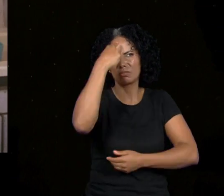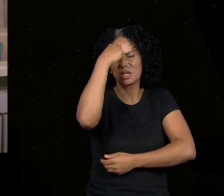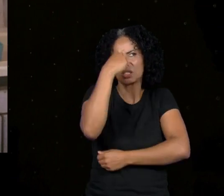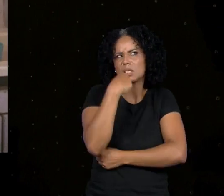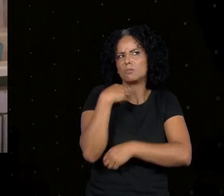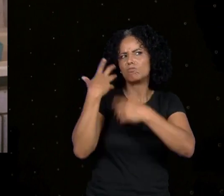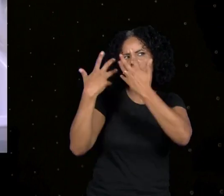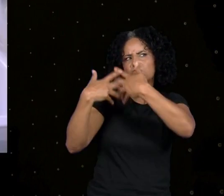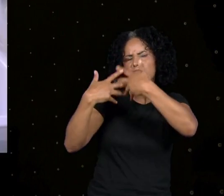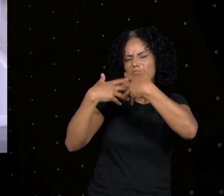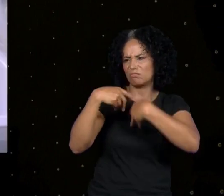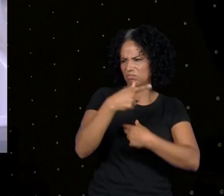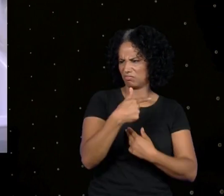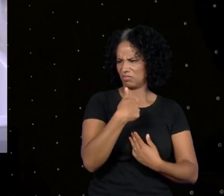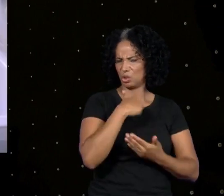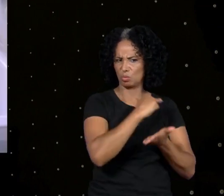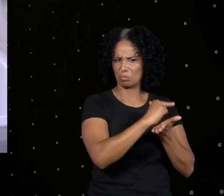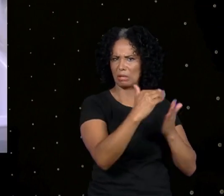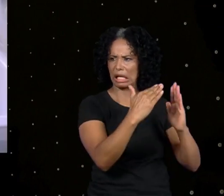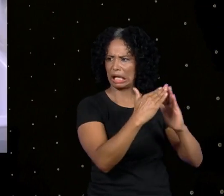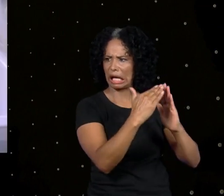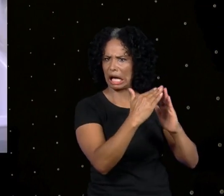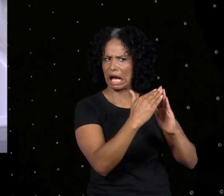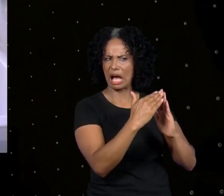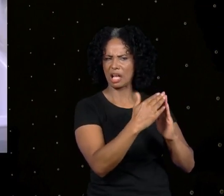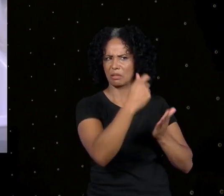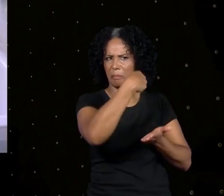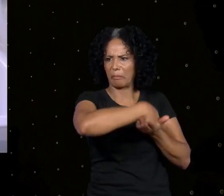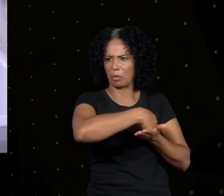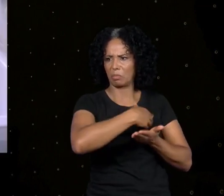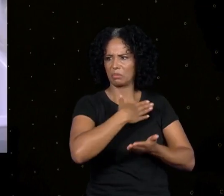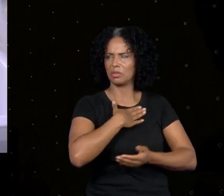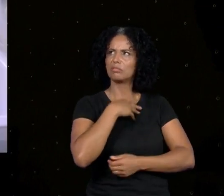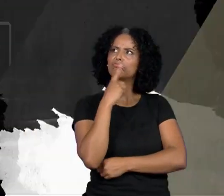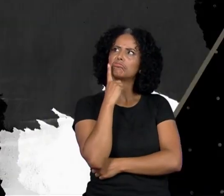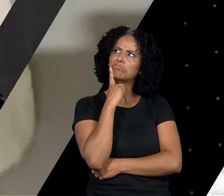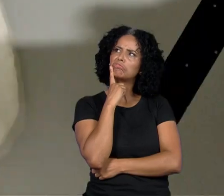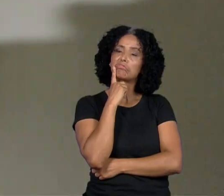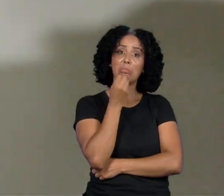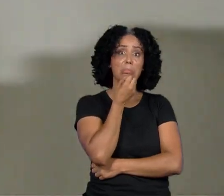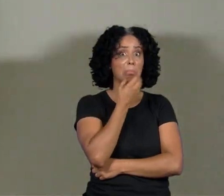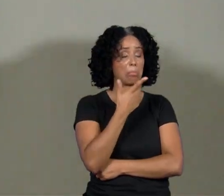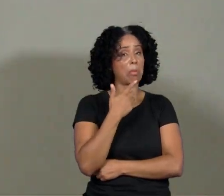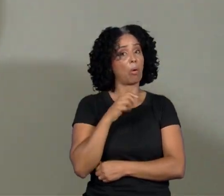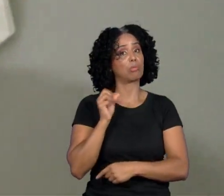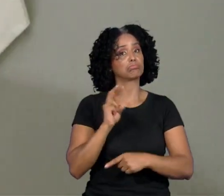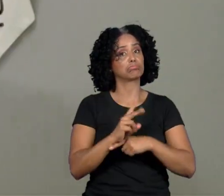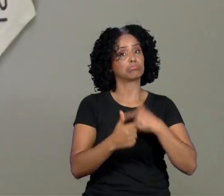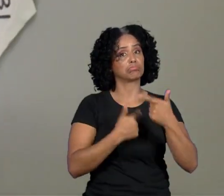pensar que eu podia trabalhar com isso e ganhar a vida fazendo isso.